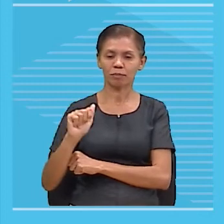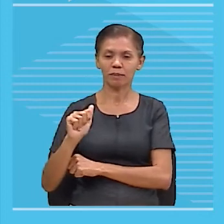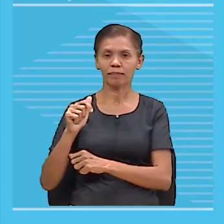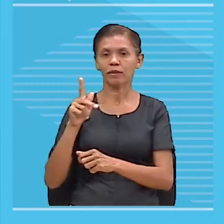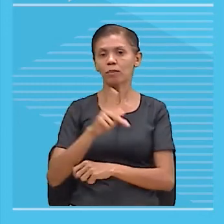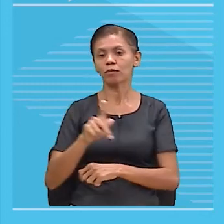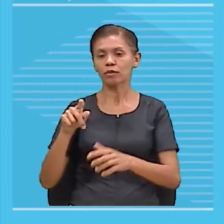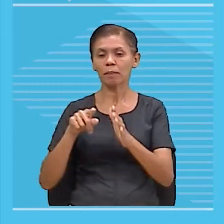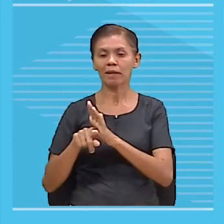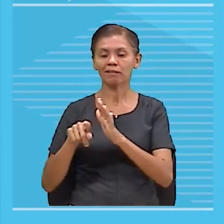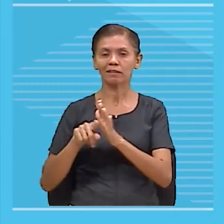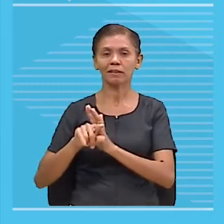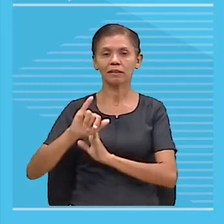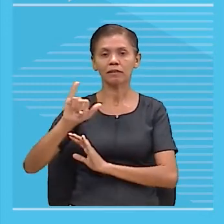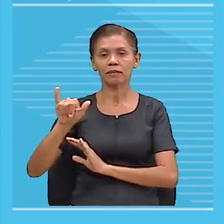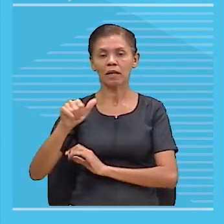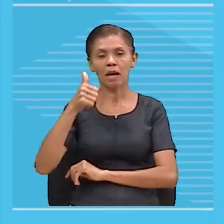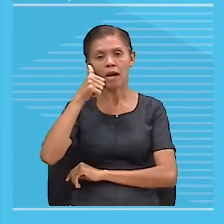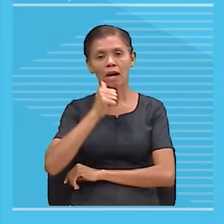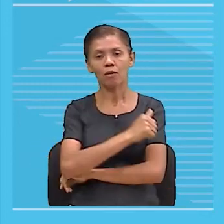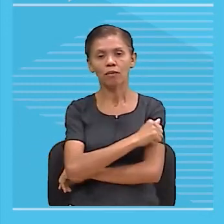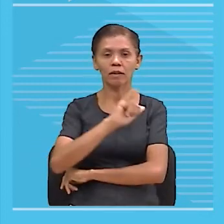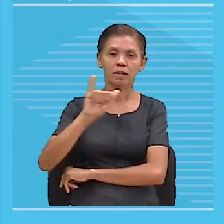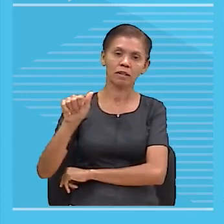falando? Qual é a cidade?